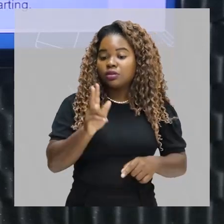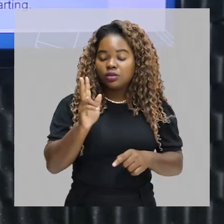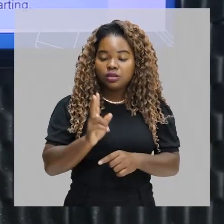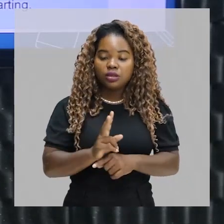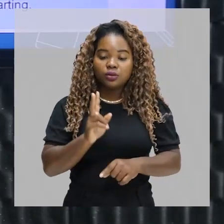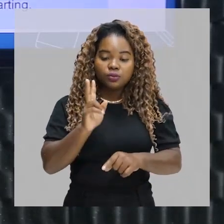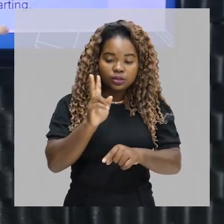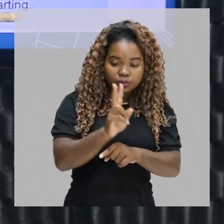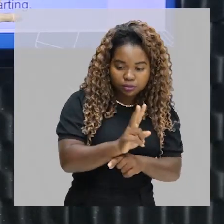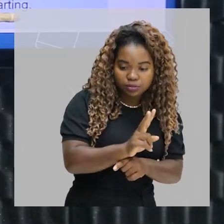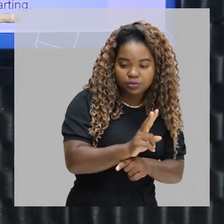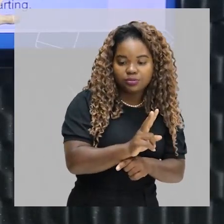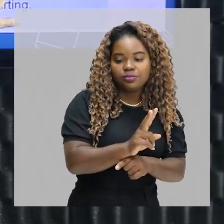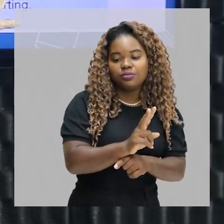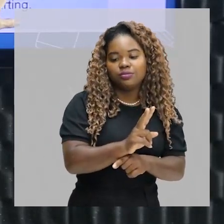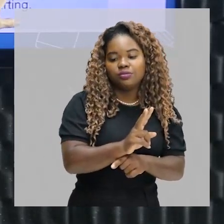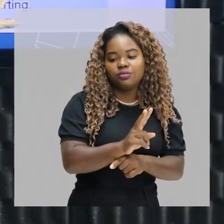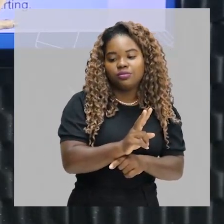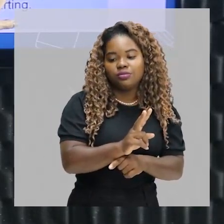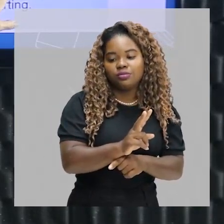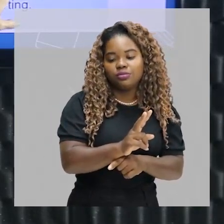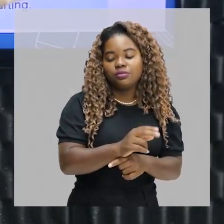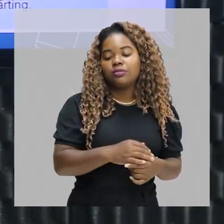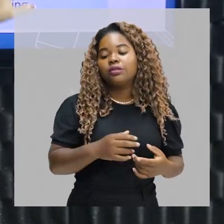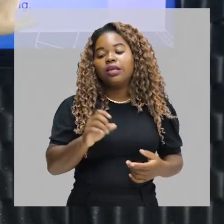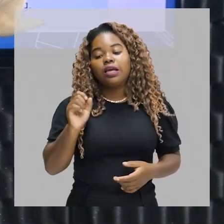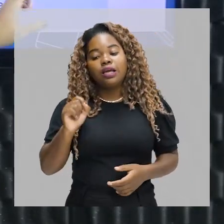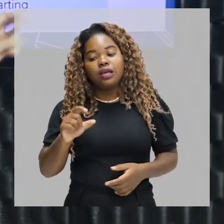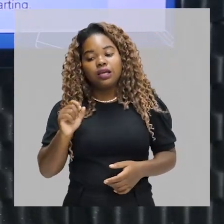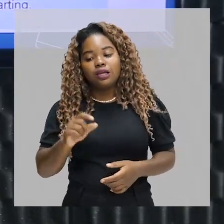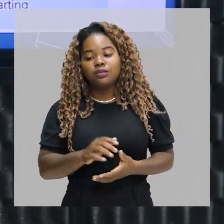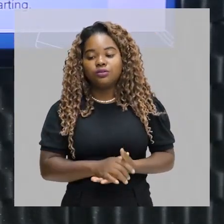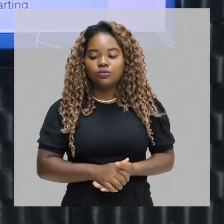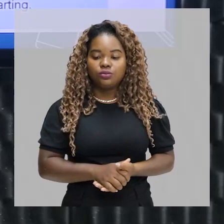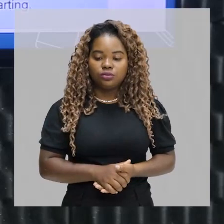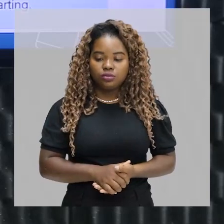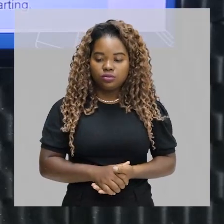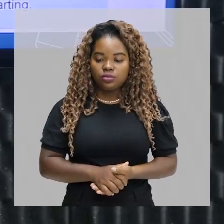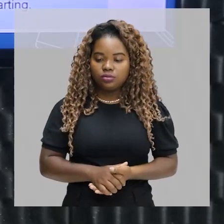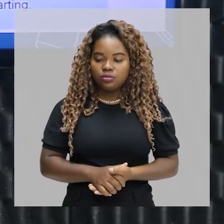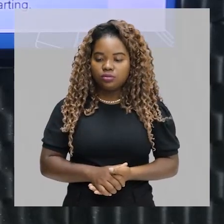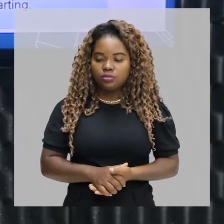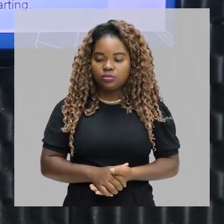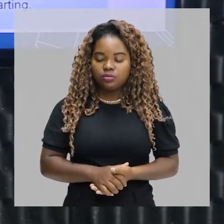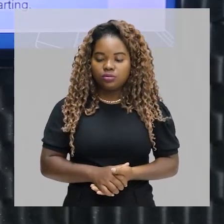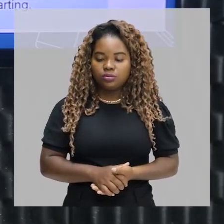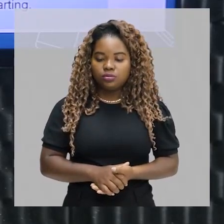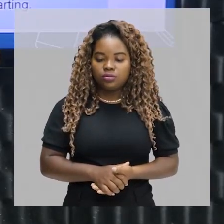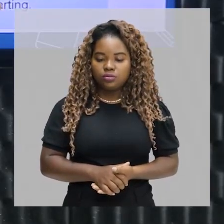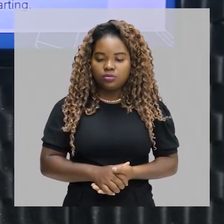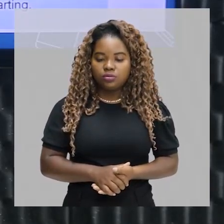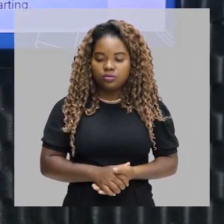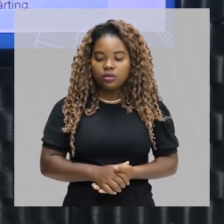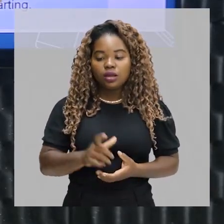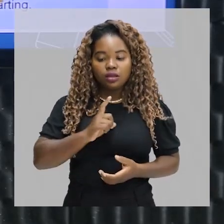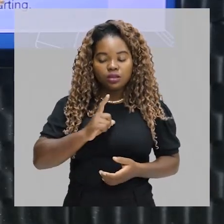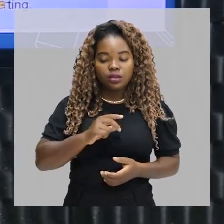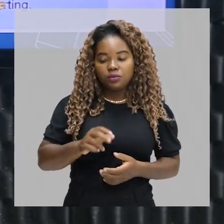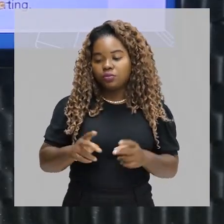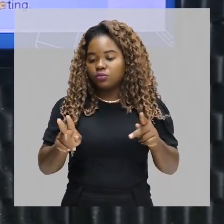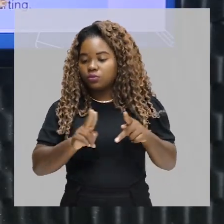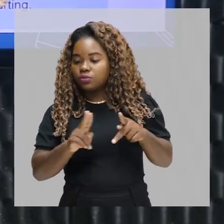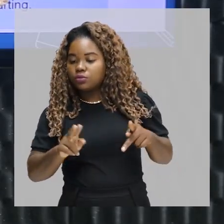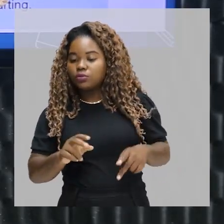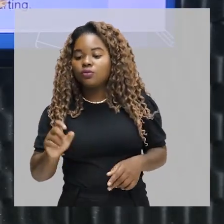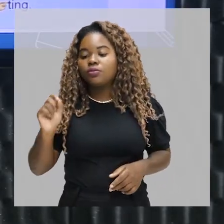que eu peguei emprestado, é azul. Então, nesse caso, eu tenho o pronome que usado para